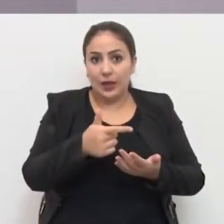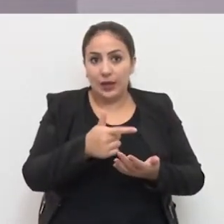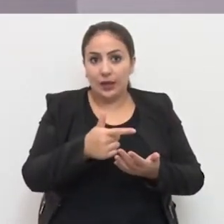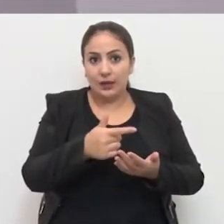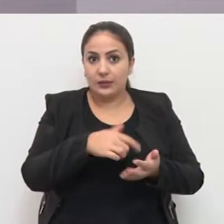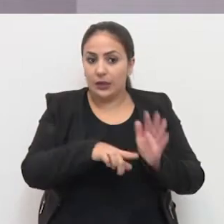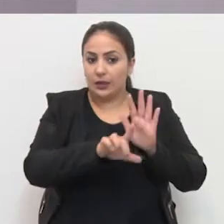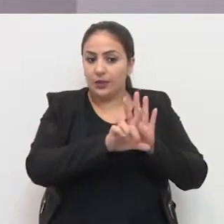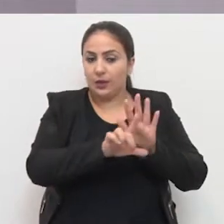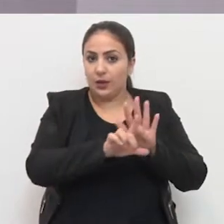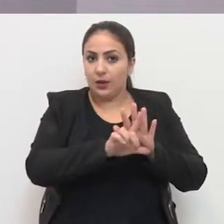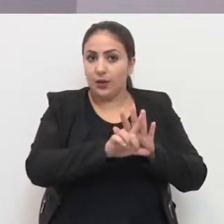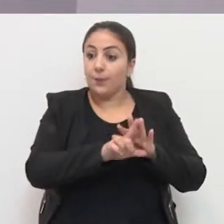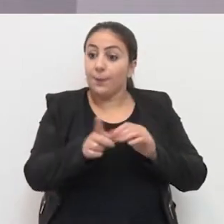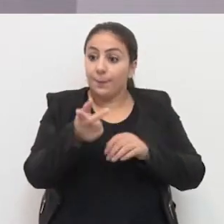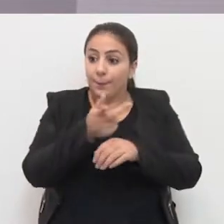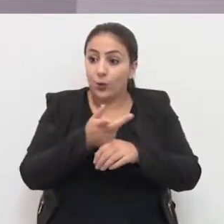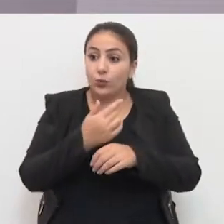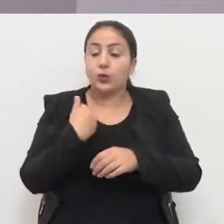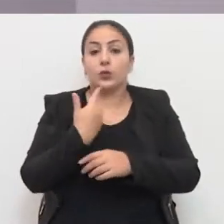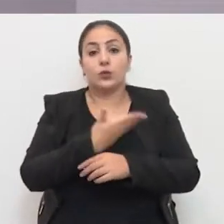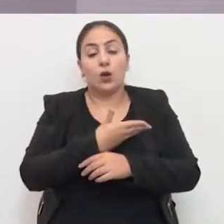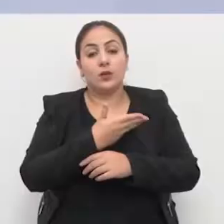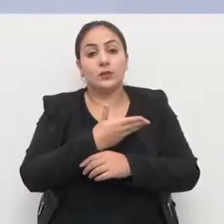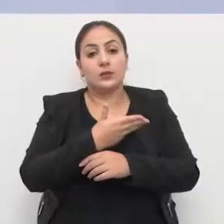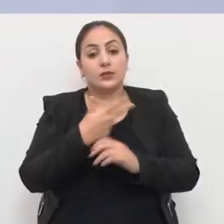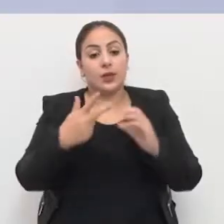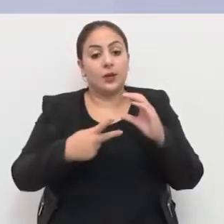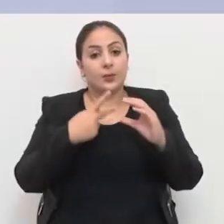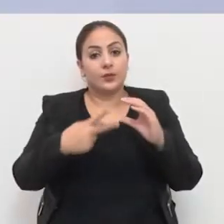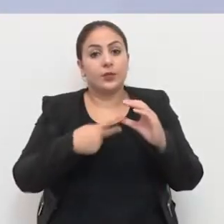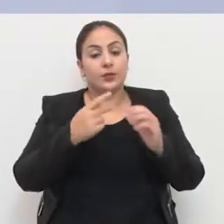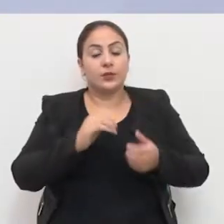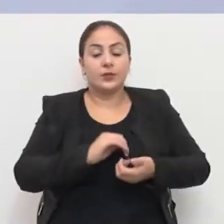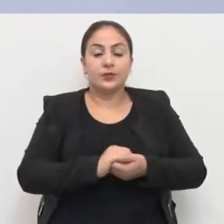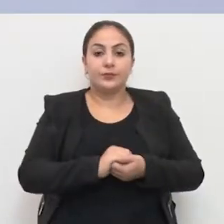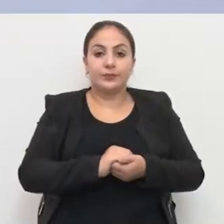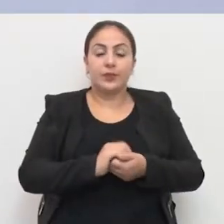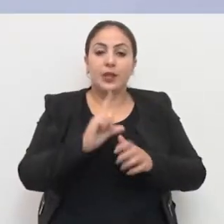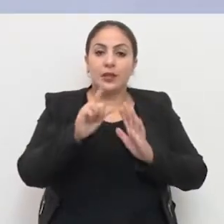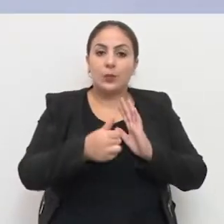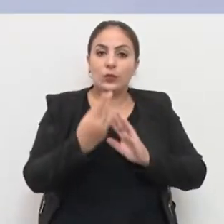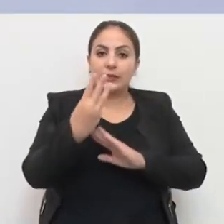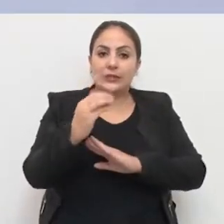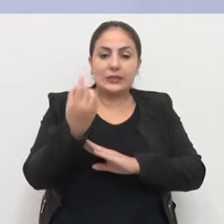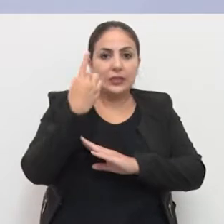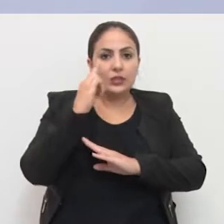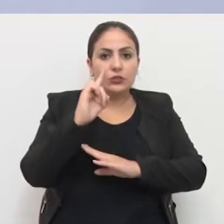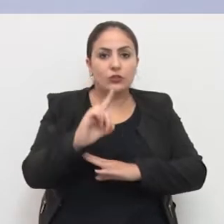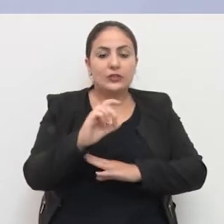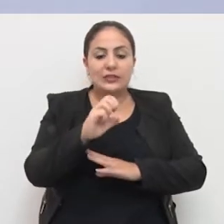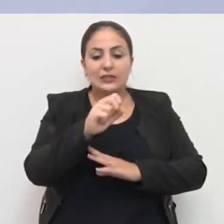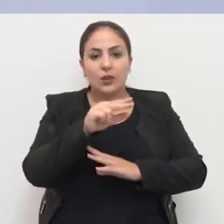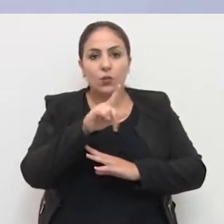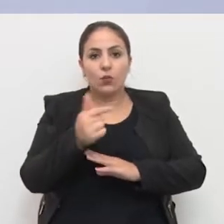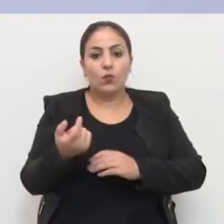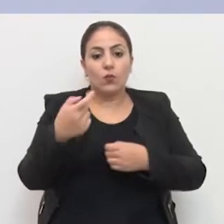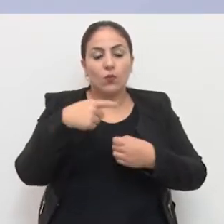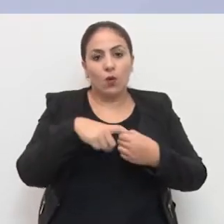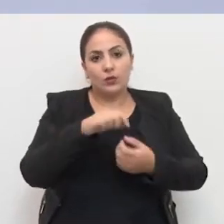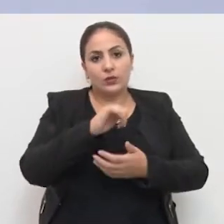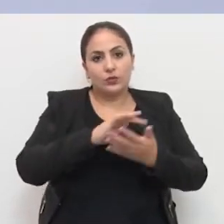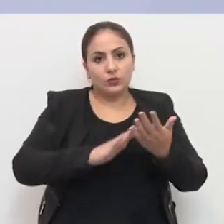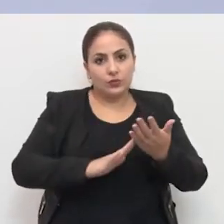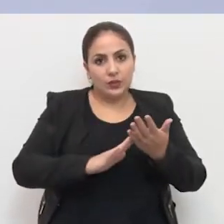legislação, que nos procure aqui na Câmara de Vereadores. Depois de 30 dias, a USPNL retorna às